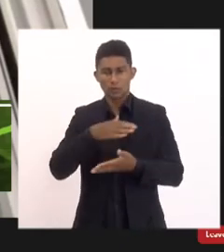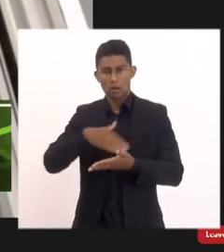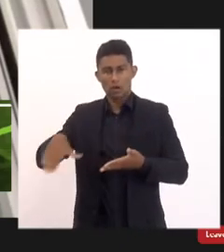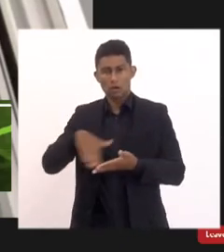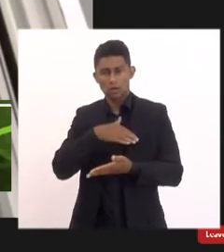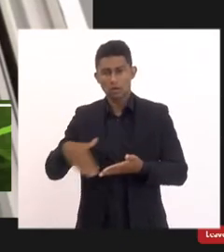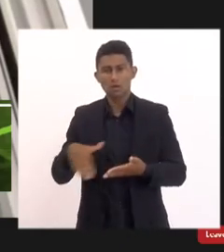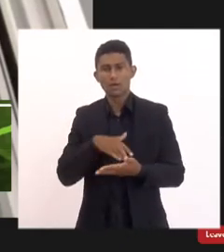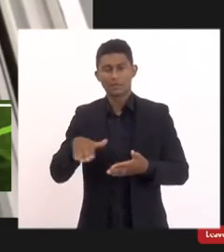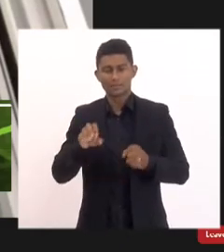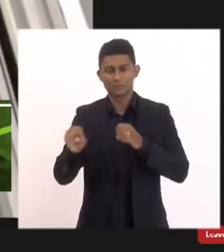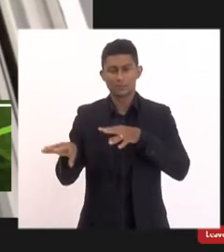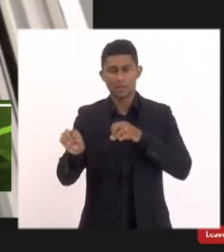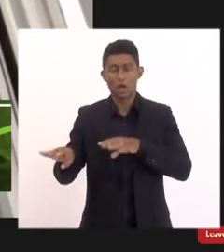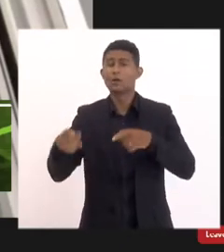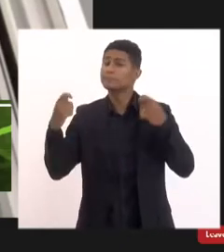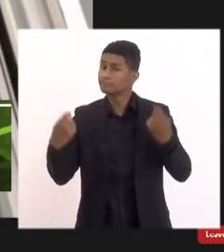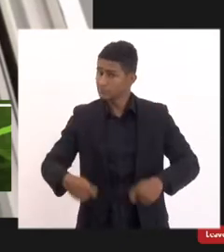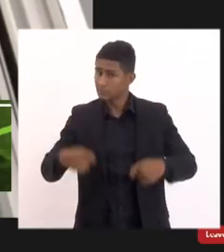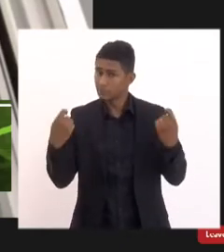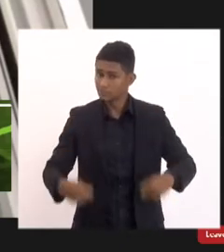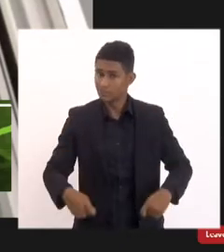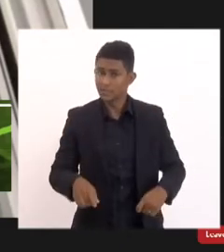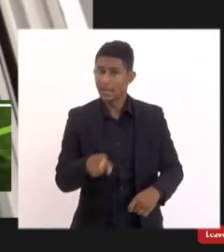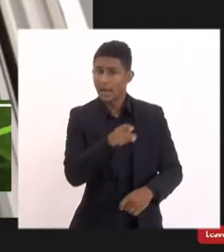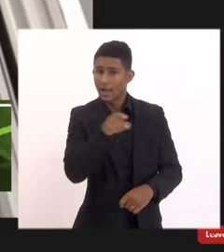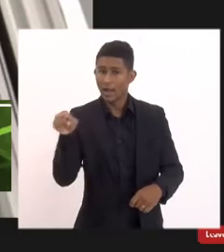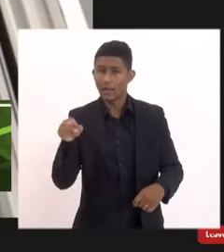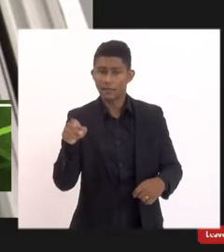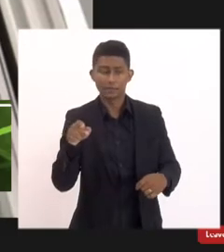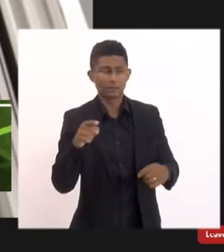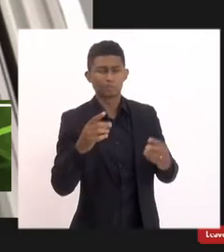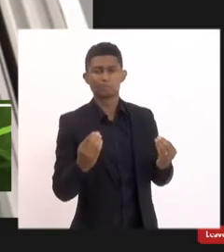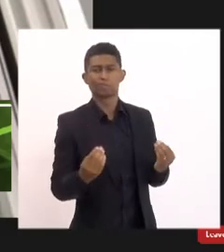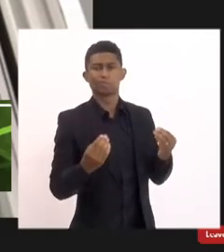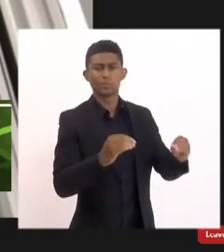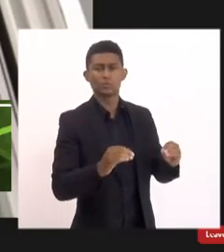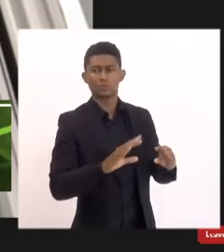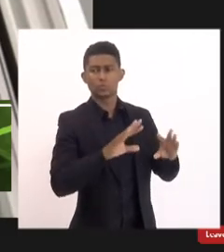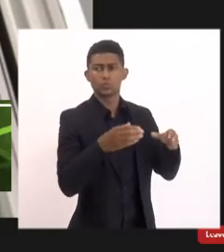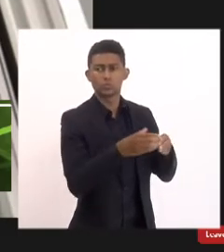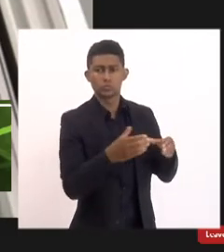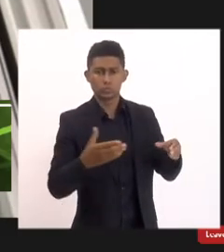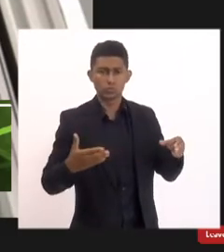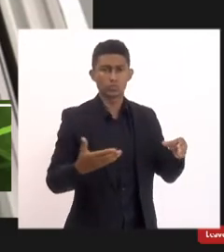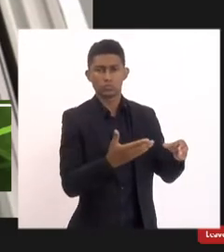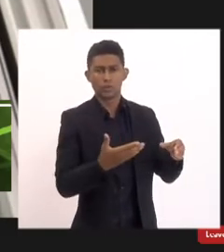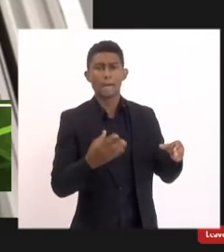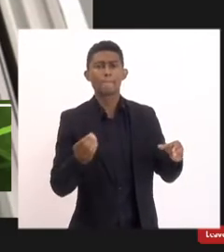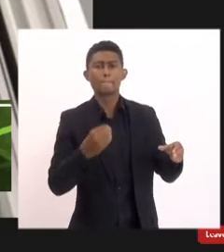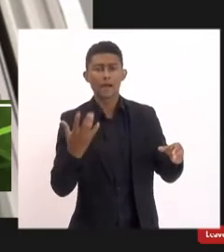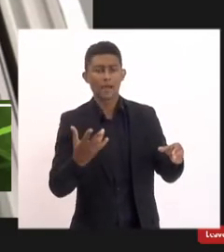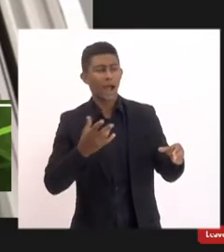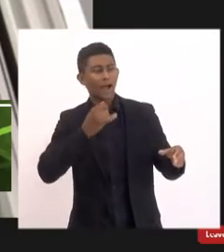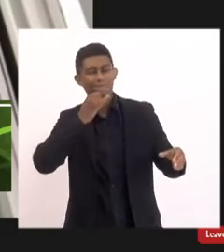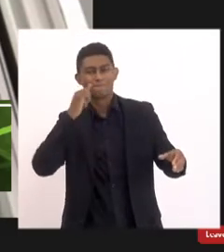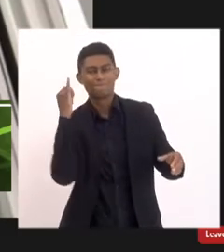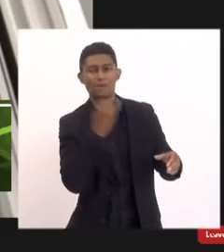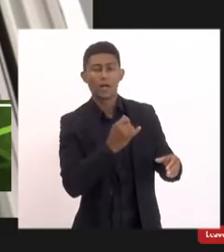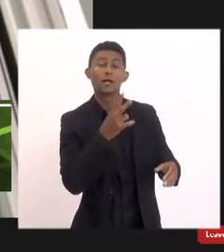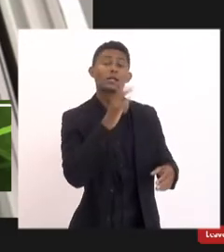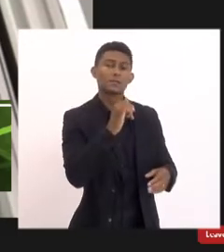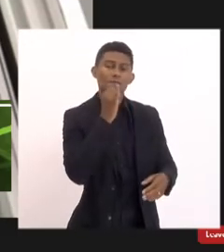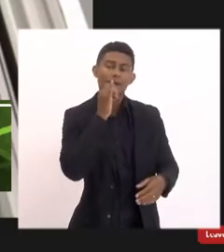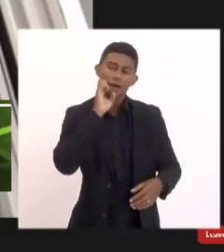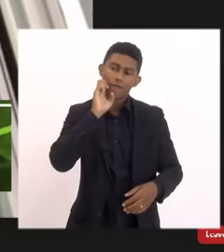um canal para registros pela comunidade escolar de descumprimento dos protocolos. Acho isso fundamental.